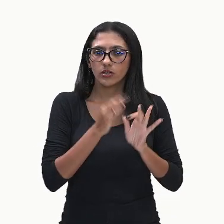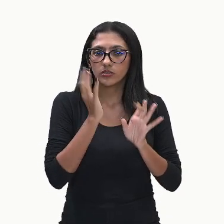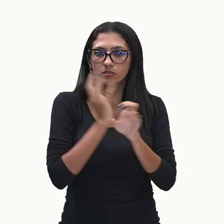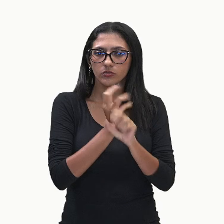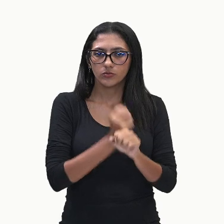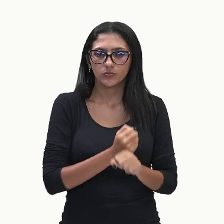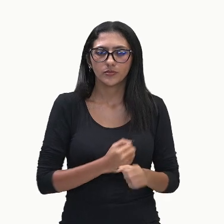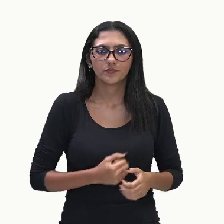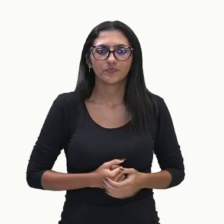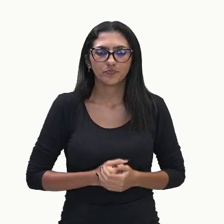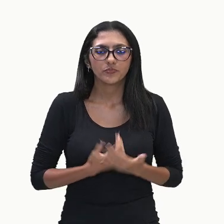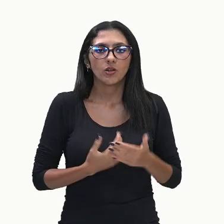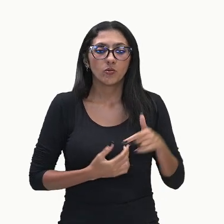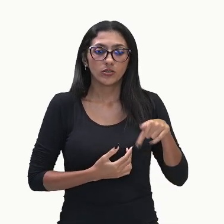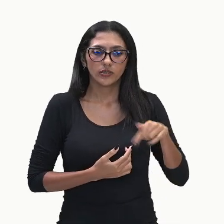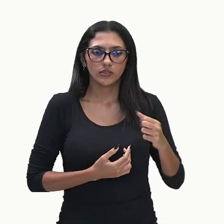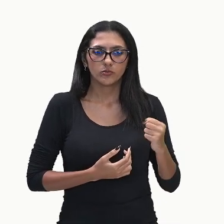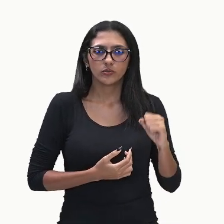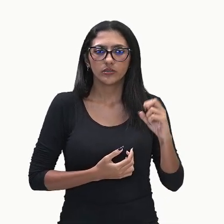ter